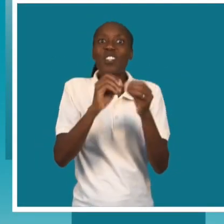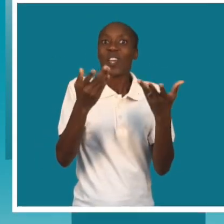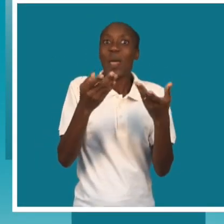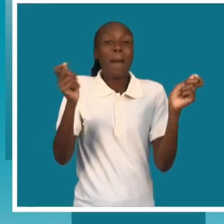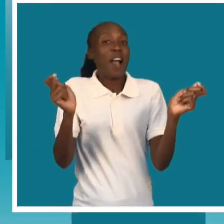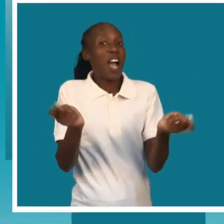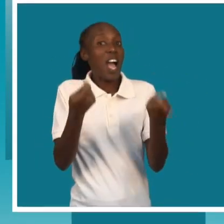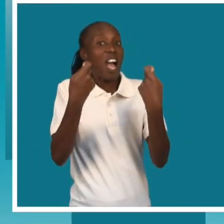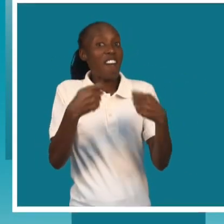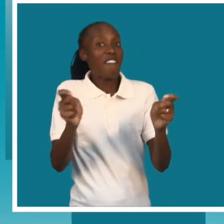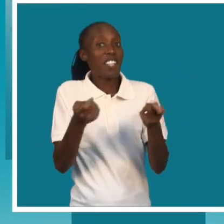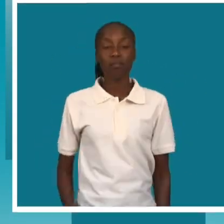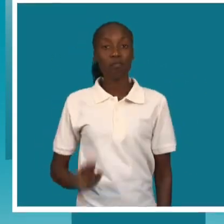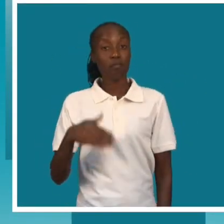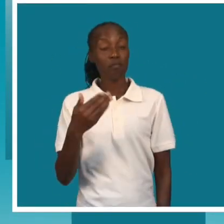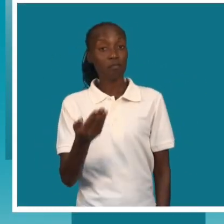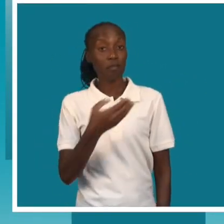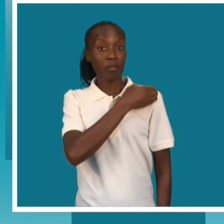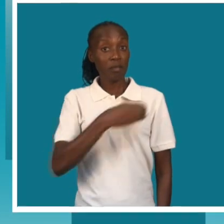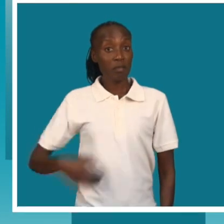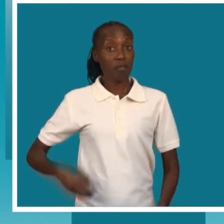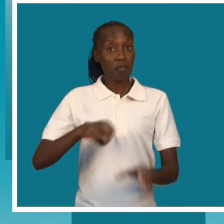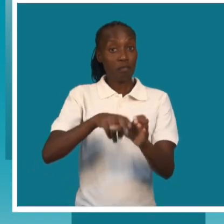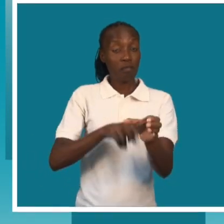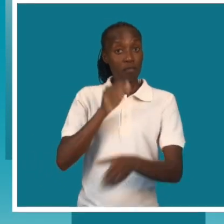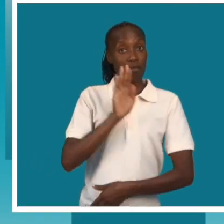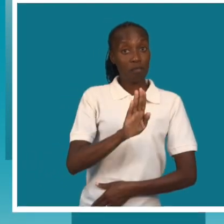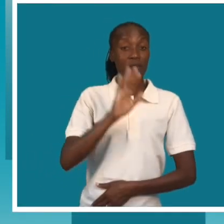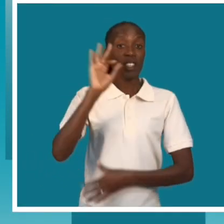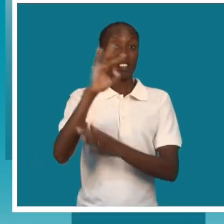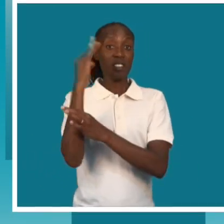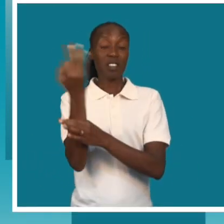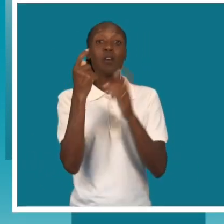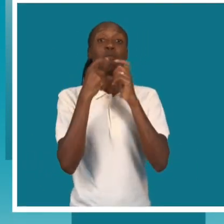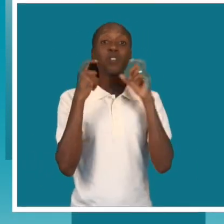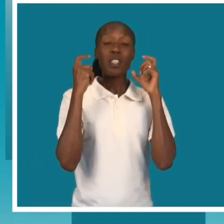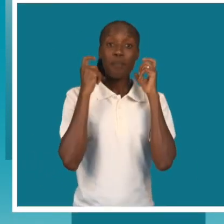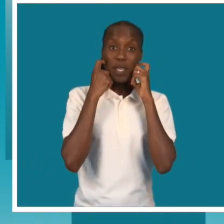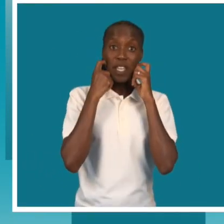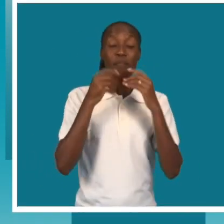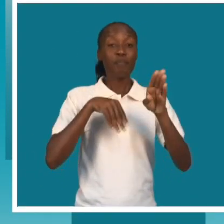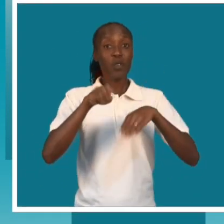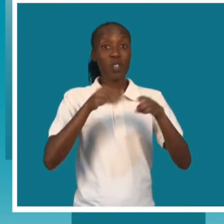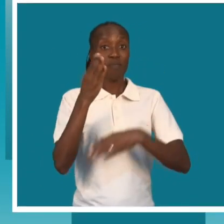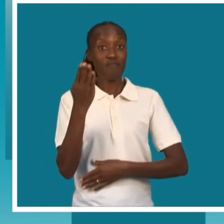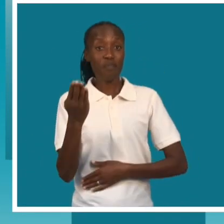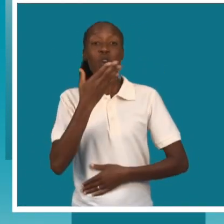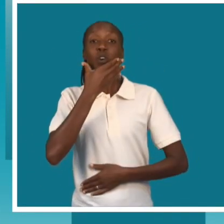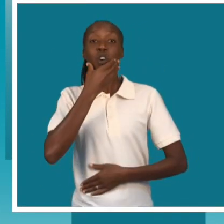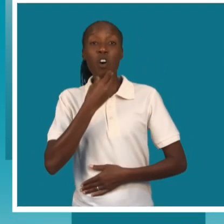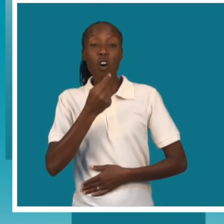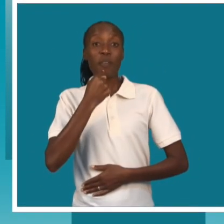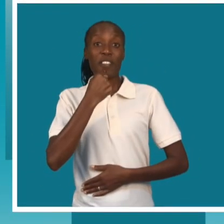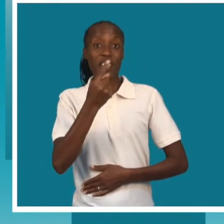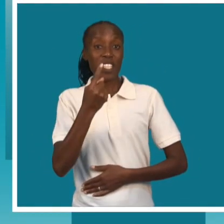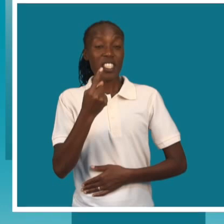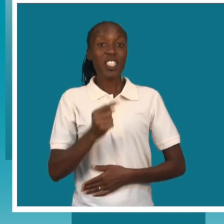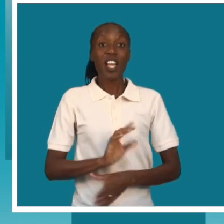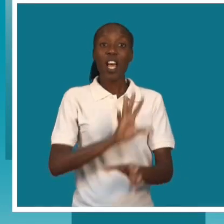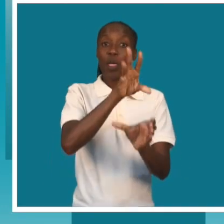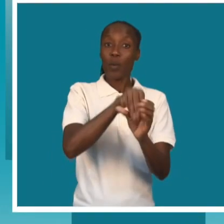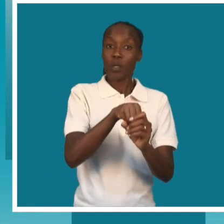inclusivo. Ana Flávia Azinheira, vice-ministra da Juventude e Desportos, sublinha que a inclusão de